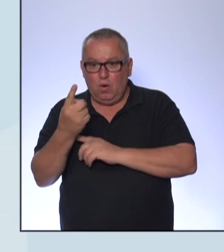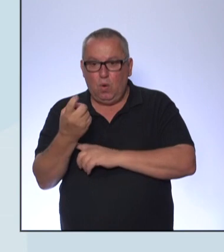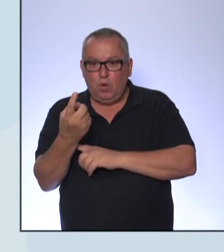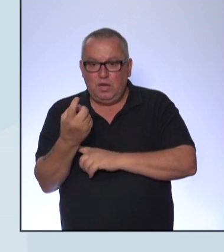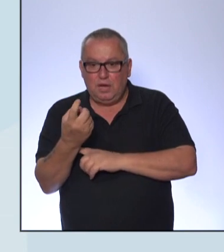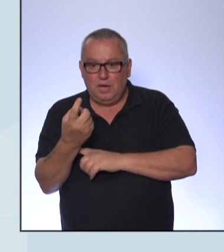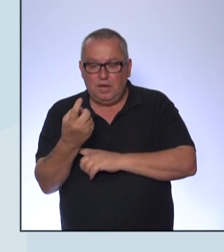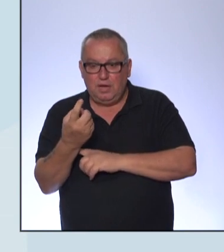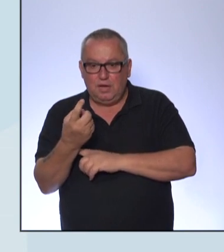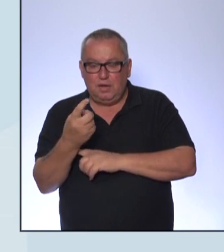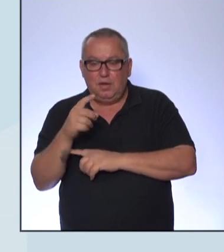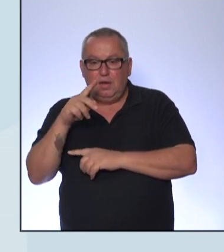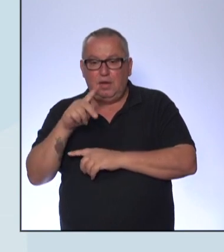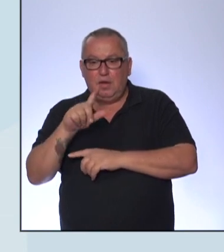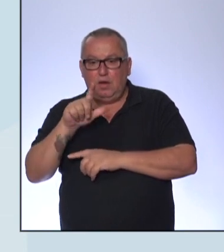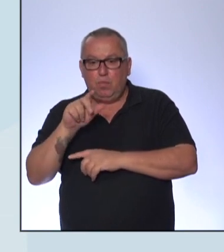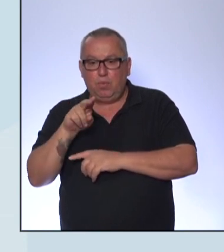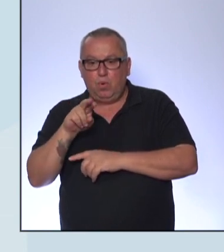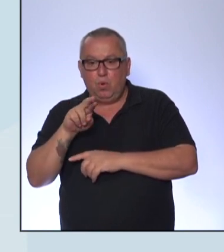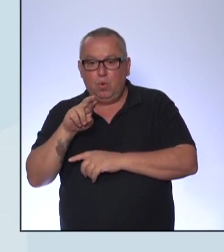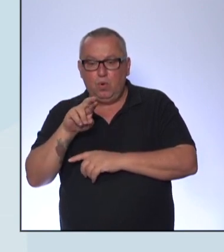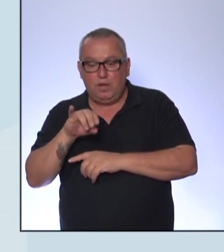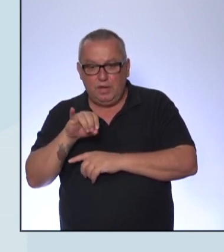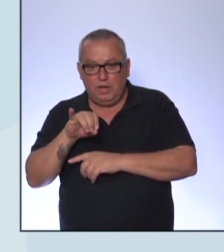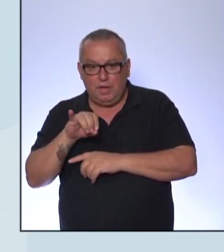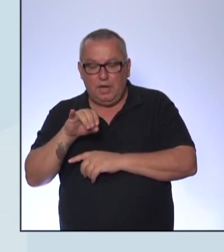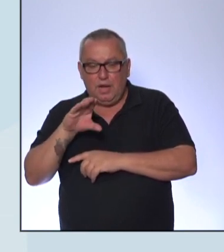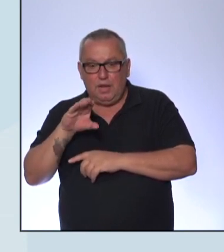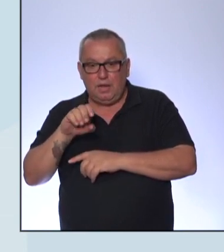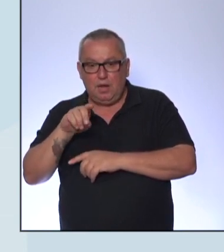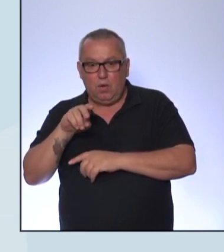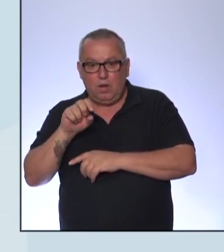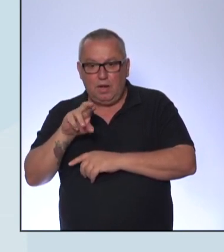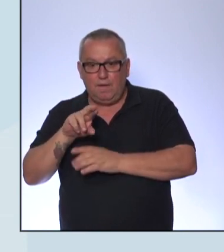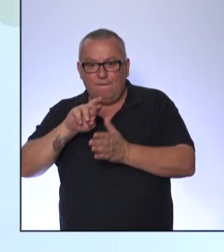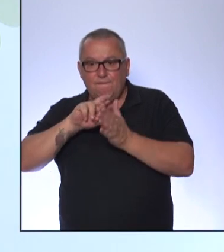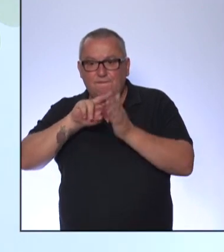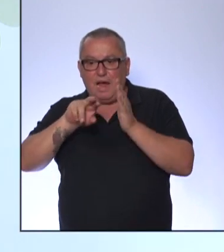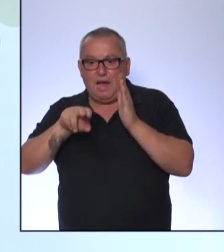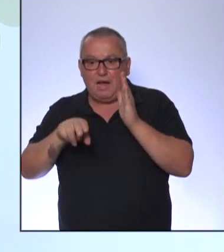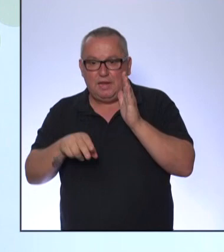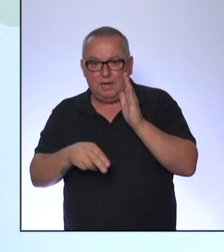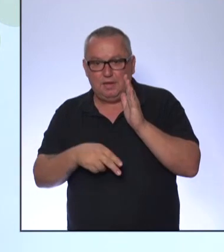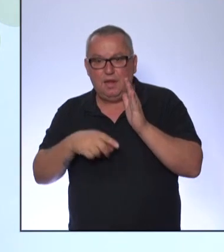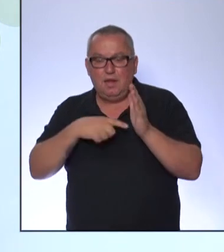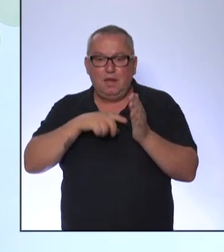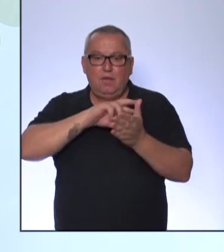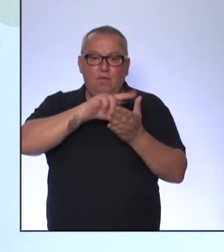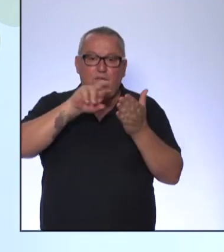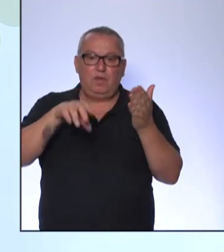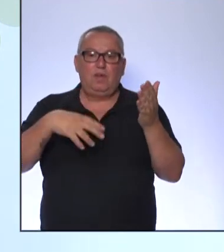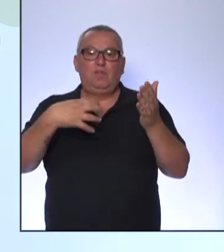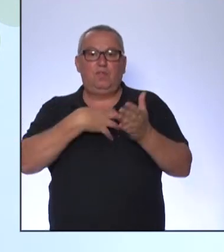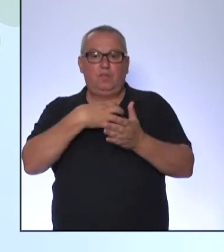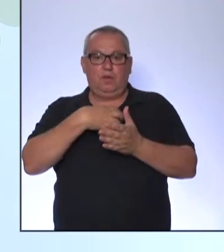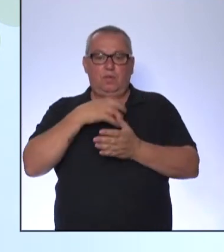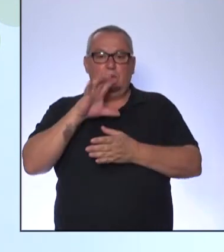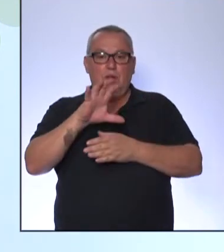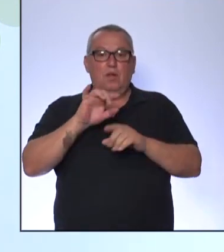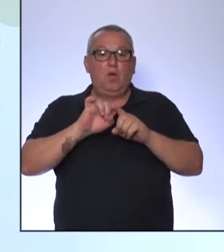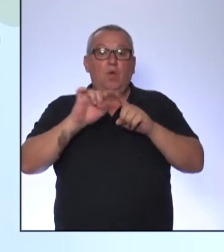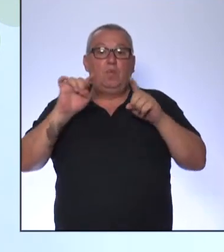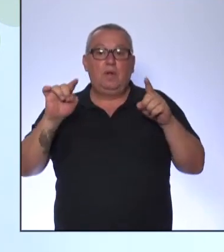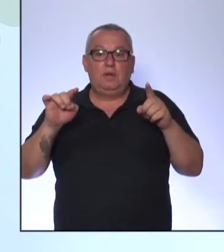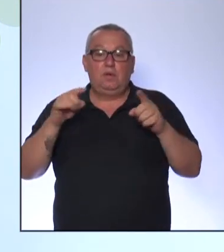também como multi. Tá? E aí, assim, existem várias características para isso, mas